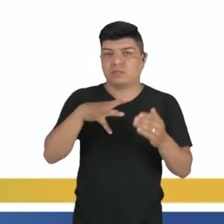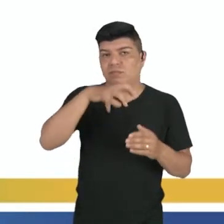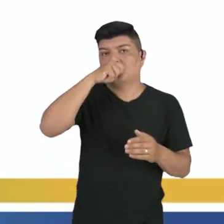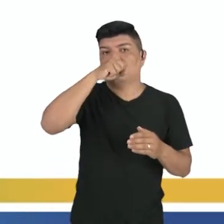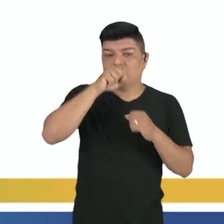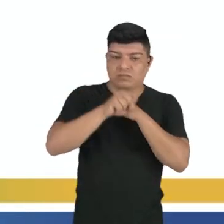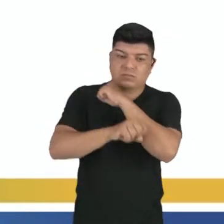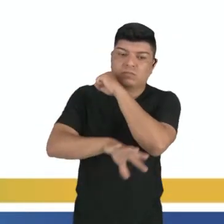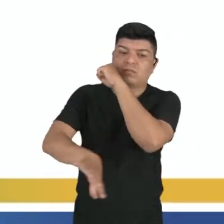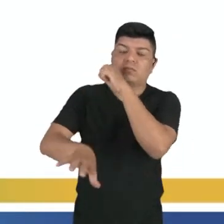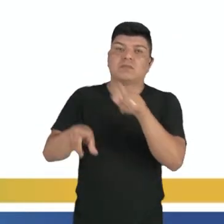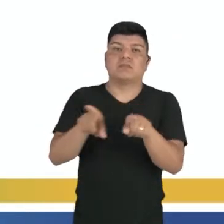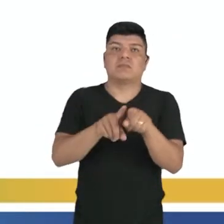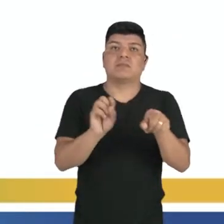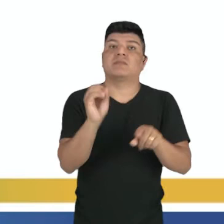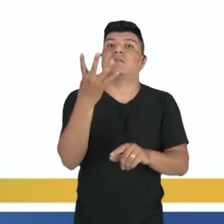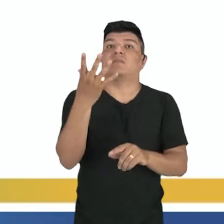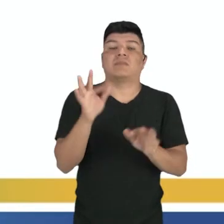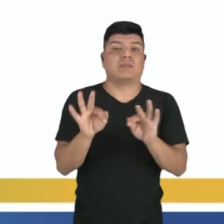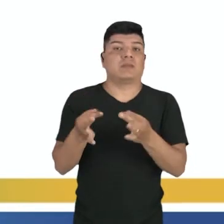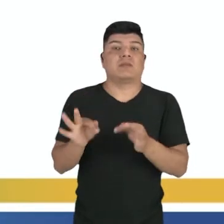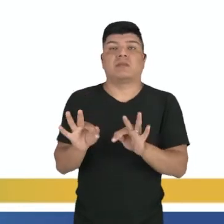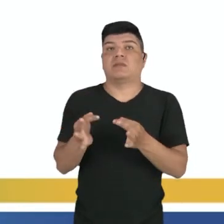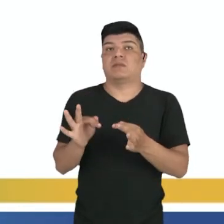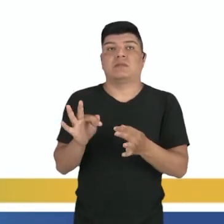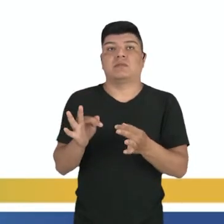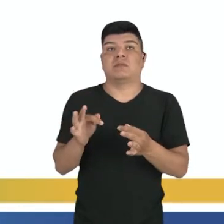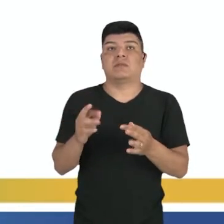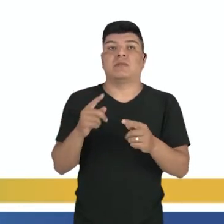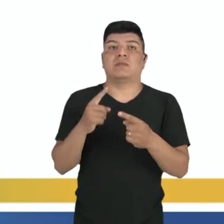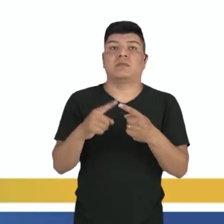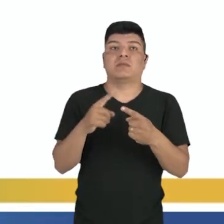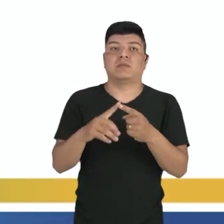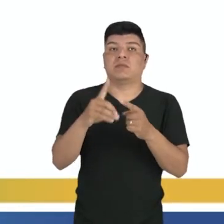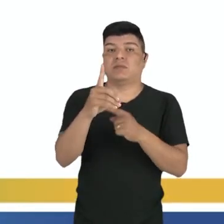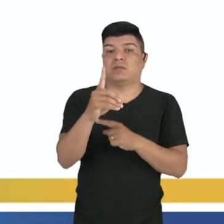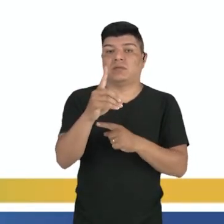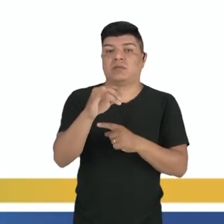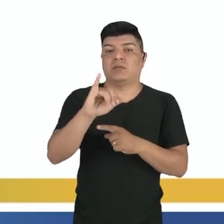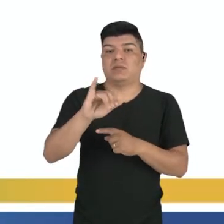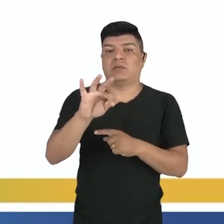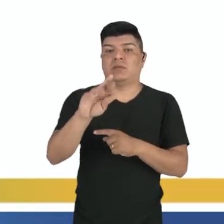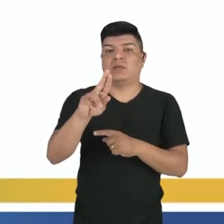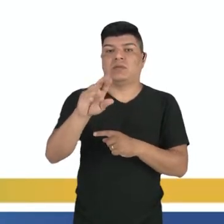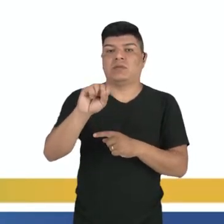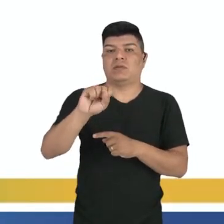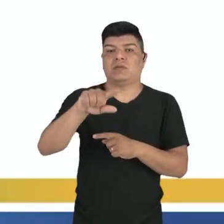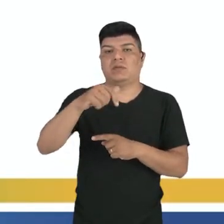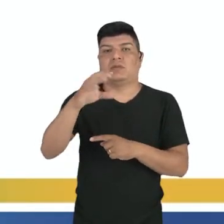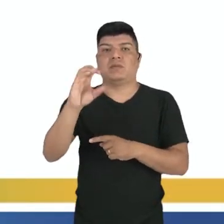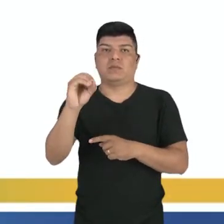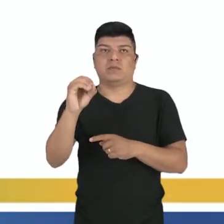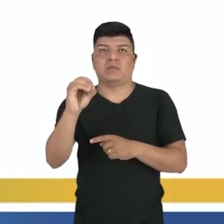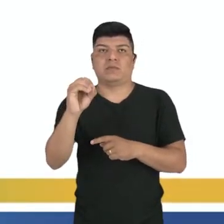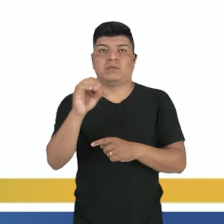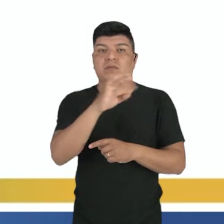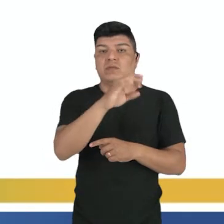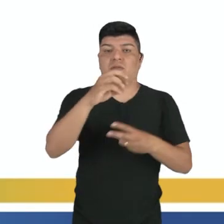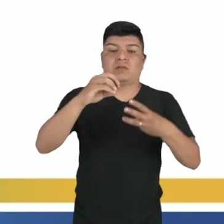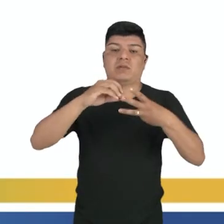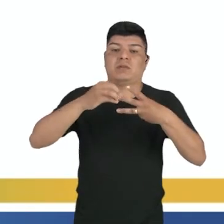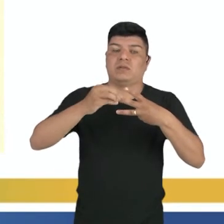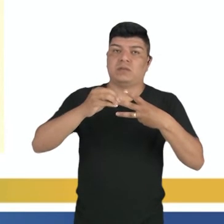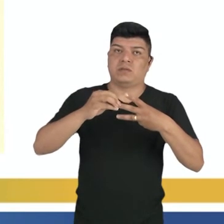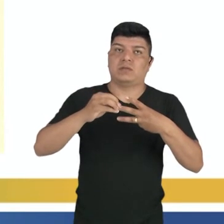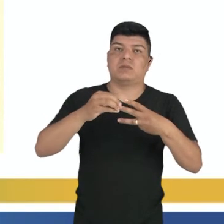e excreção vai acontecer simplesmente por difusão, ou seja, diretamente entre cada célula